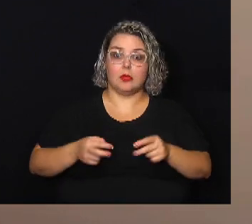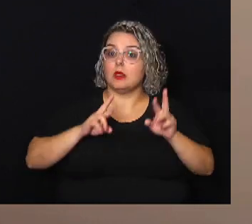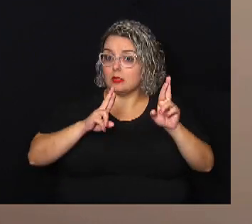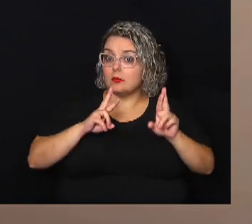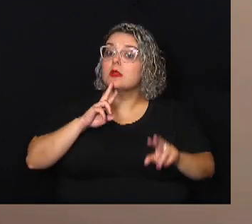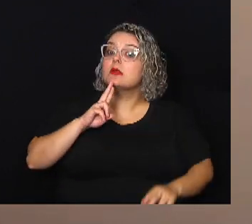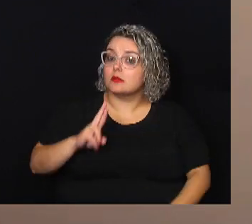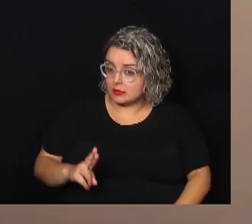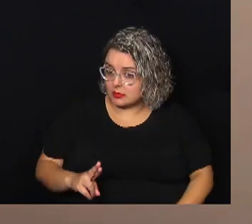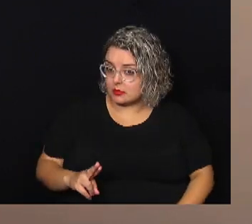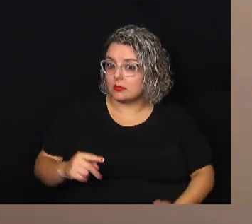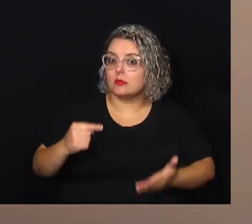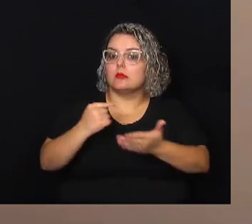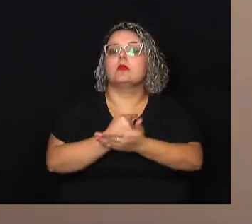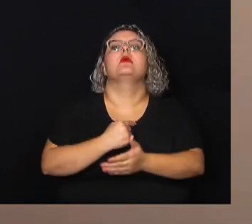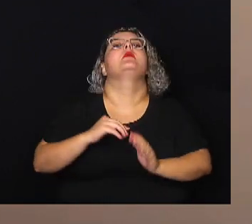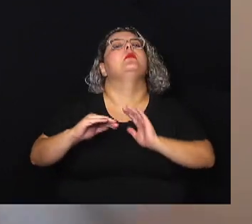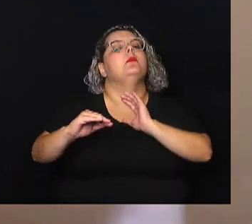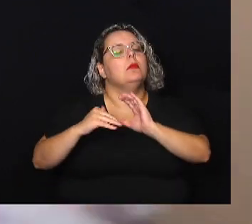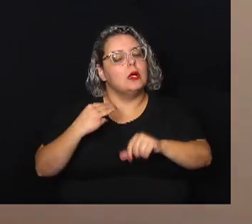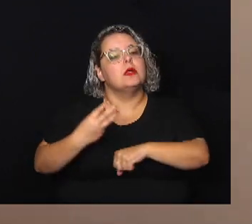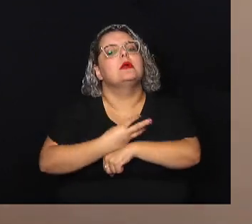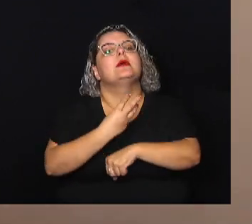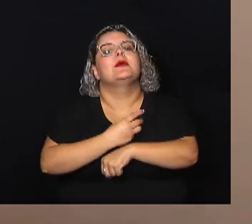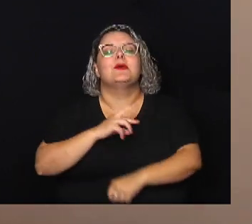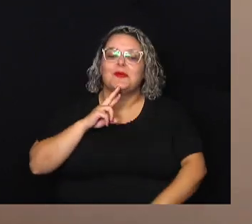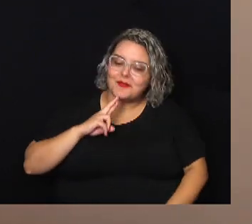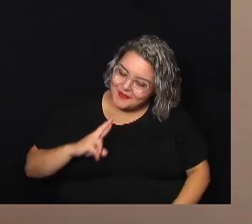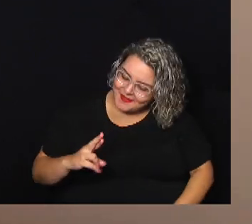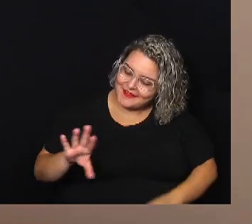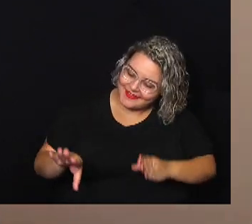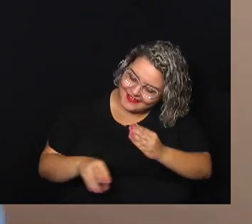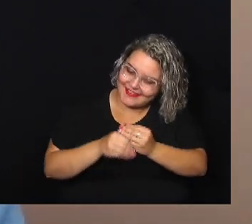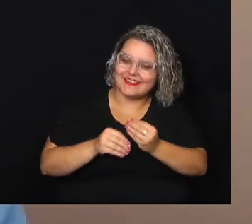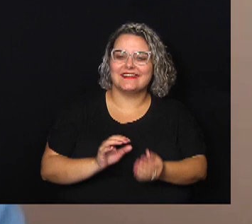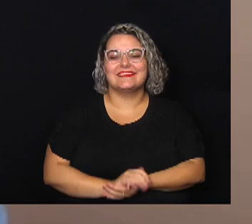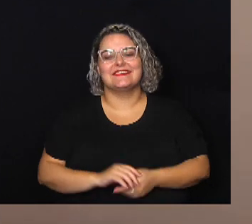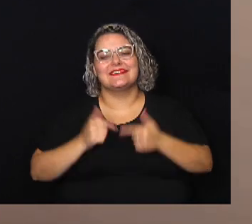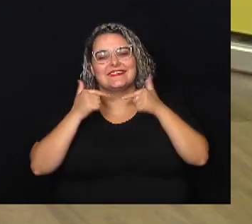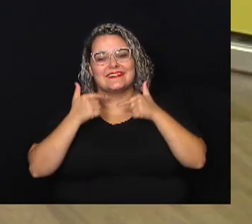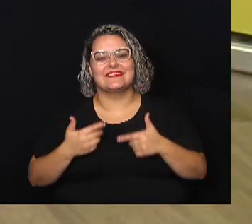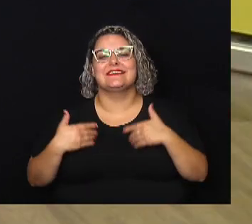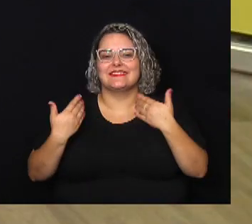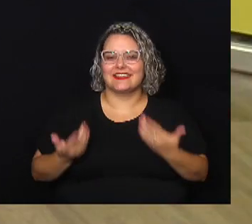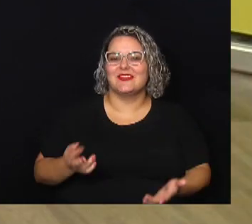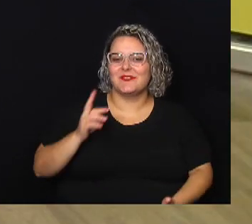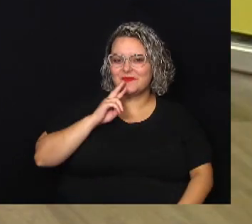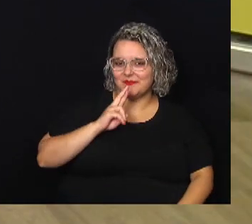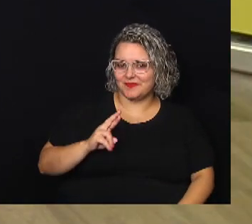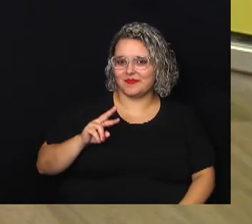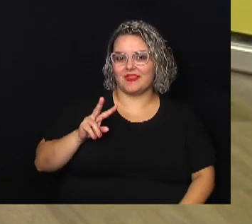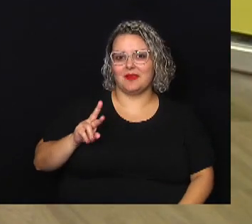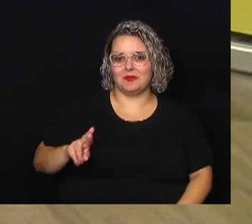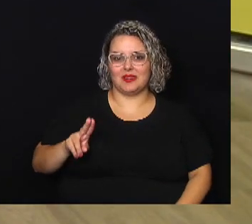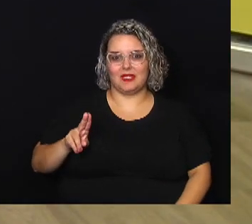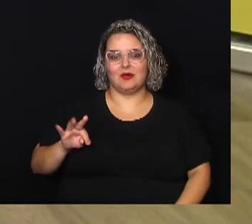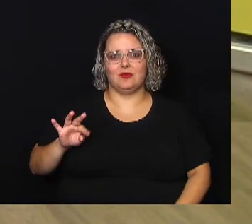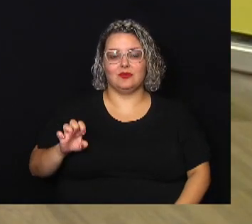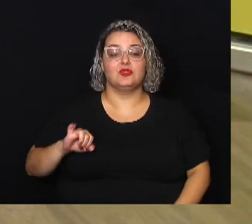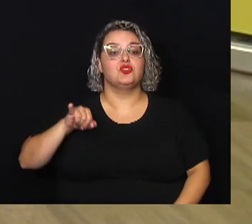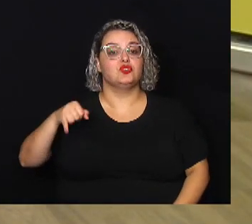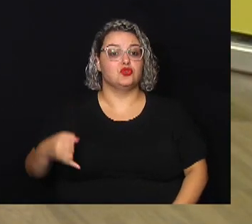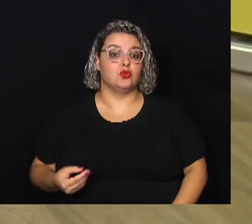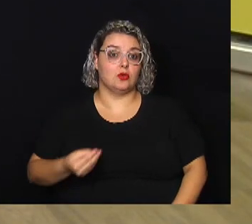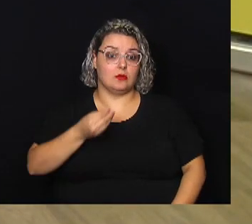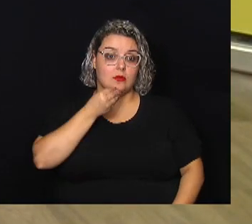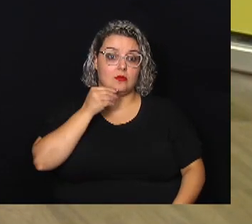pergunta, se não, manda outro WhatsApp aí que a gente complementa. Tá aí a resposta, então, para Ruth. E eu já vou aproveitar e